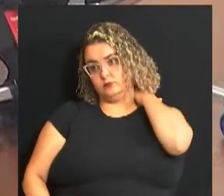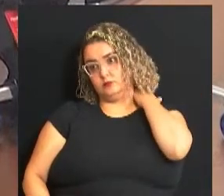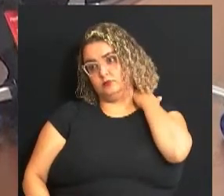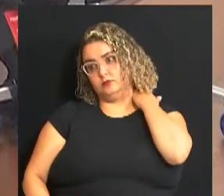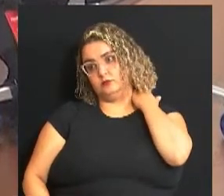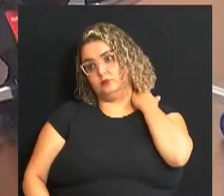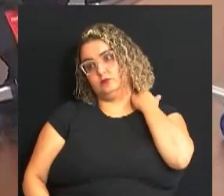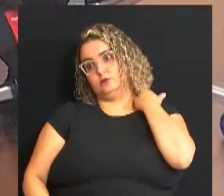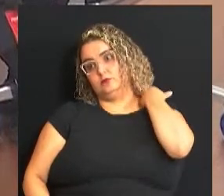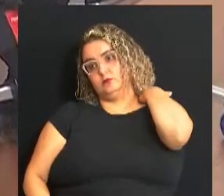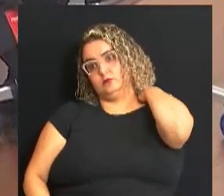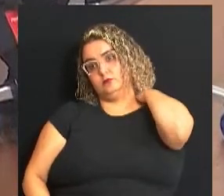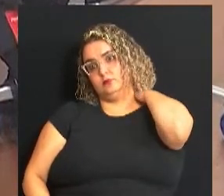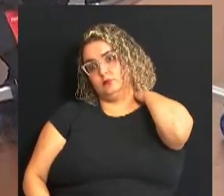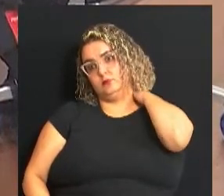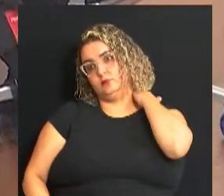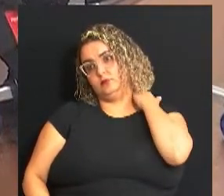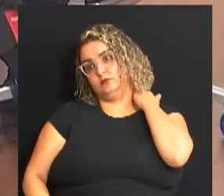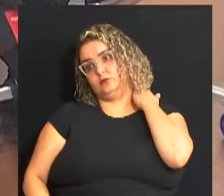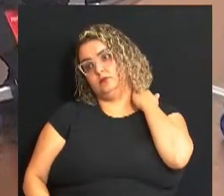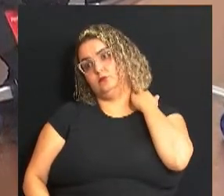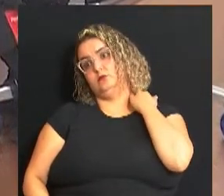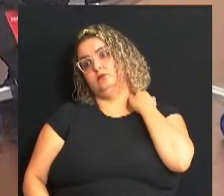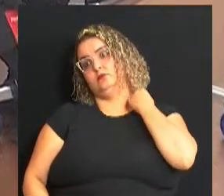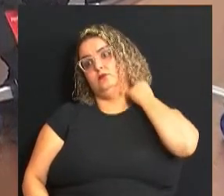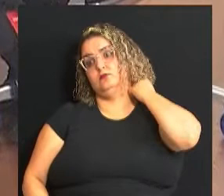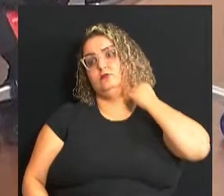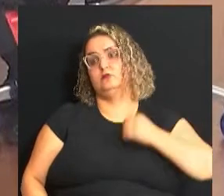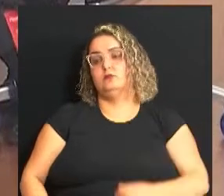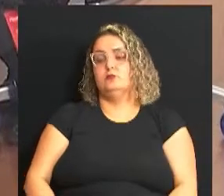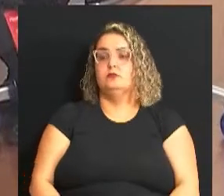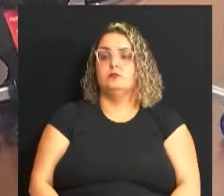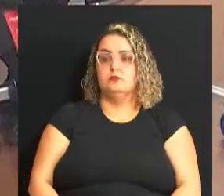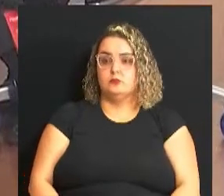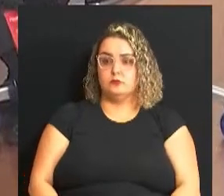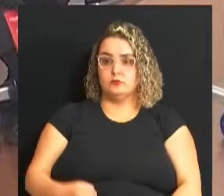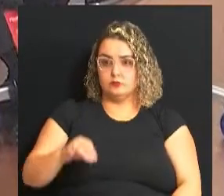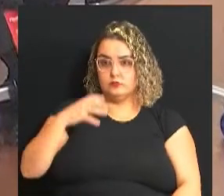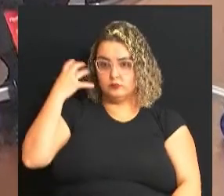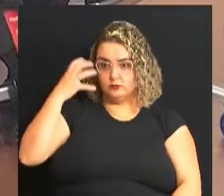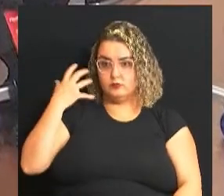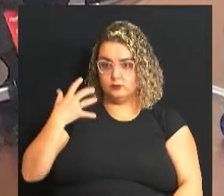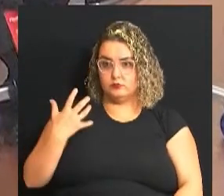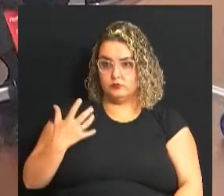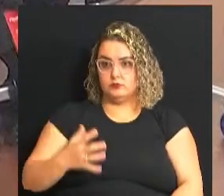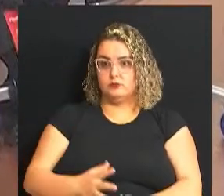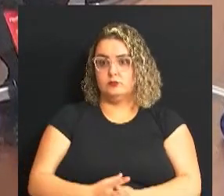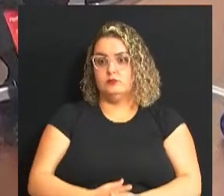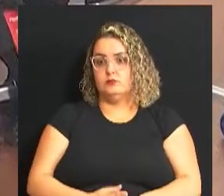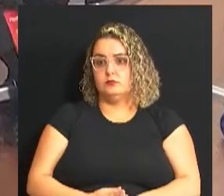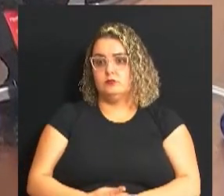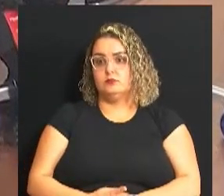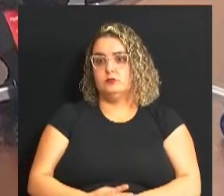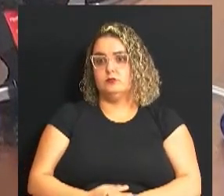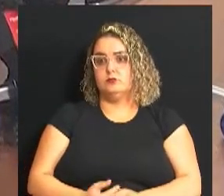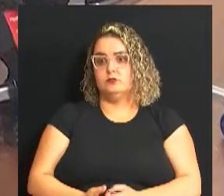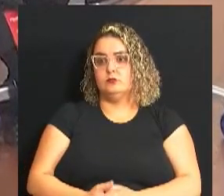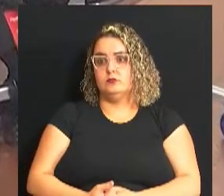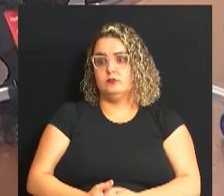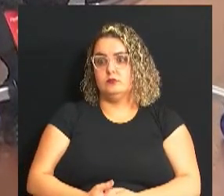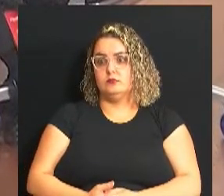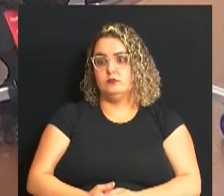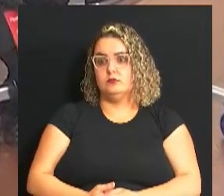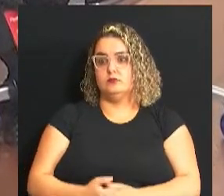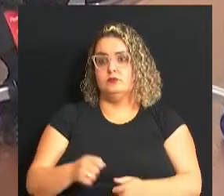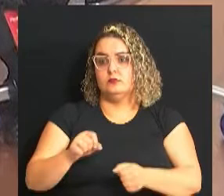Deixa eu fazer uma pergunta, aproveitando. Pois não, vereador. Na linha. Aí, se a vereadora considerar, porque você... Você fez uma